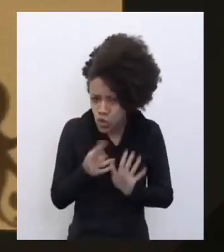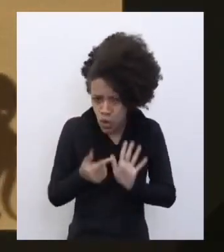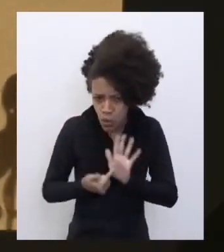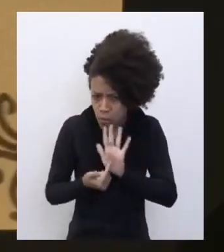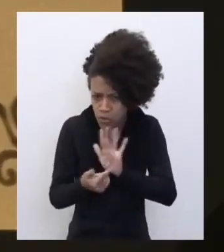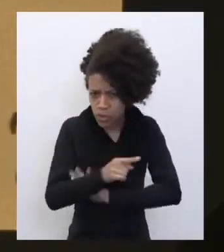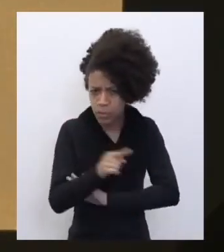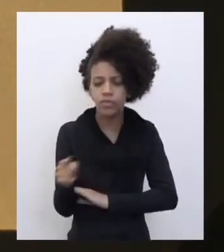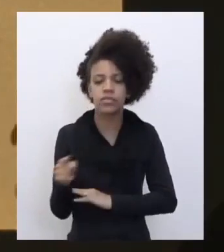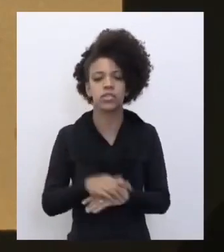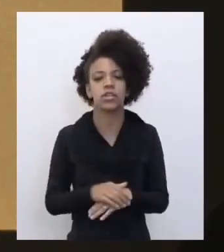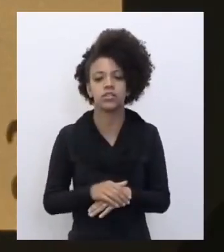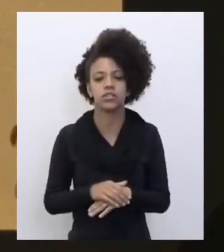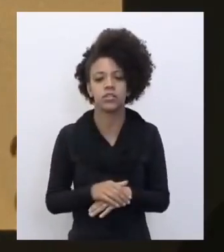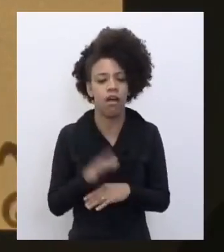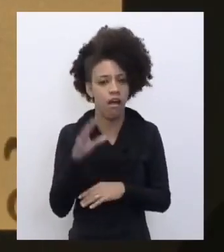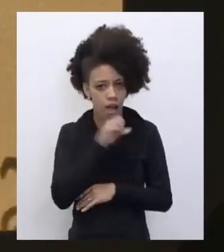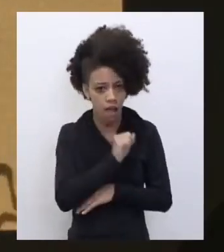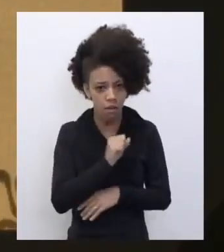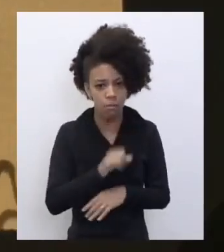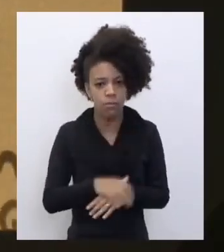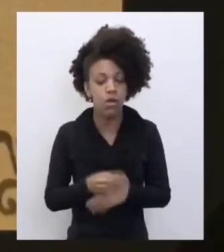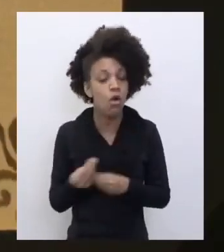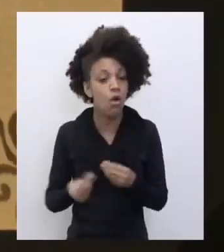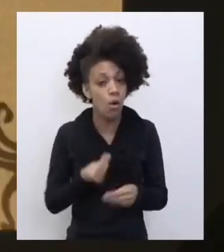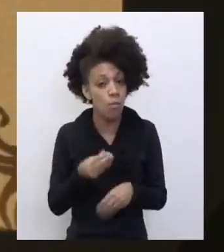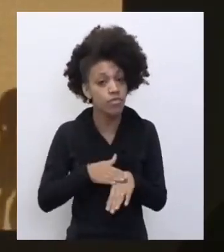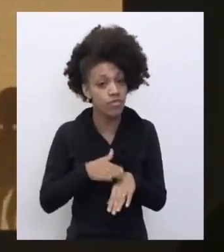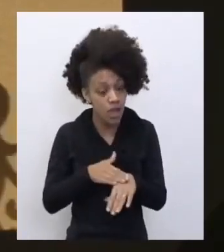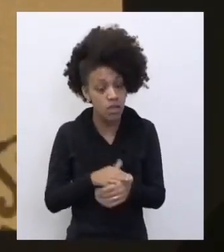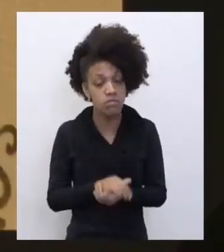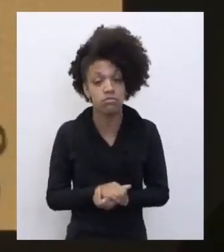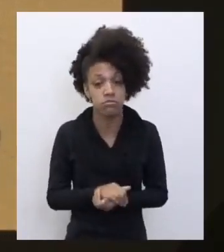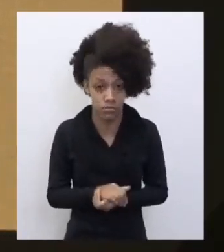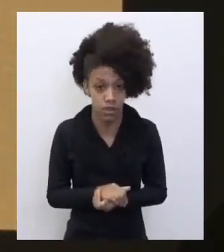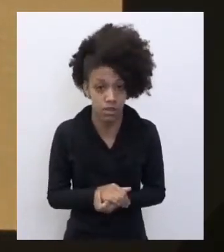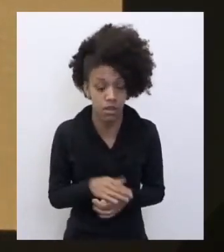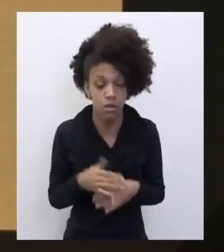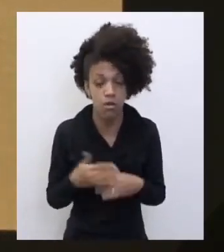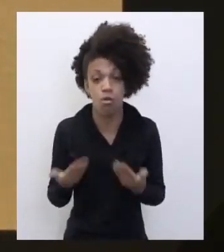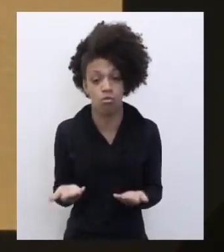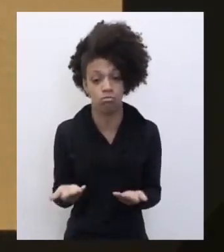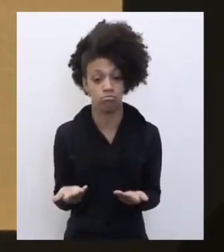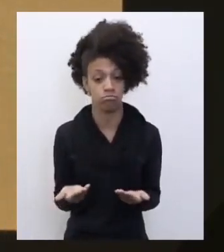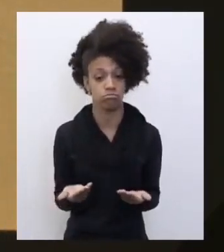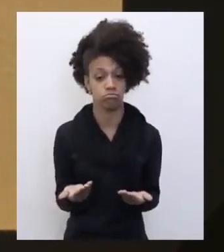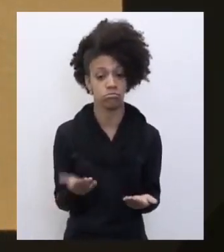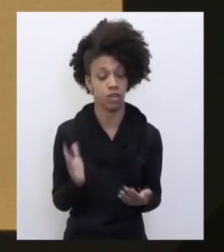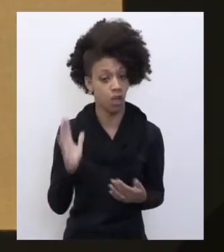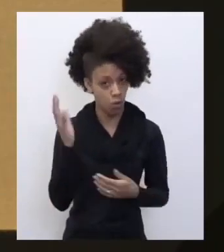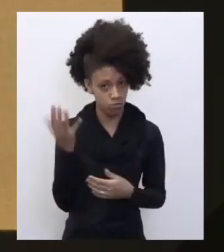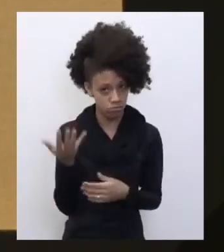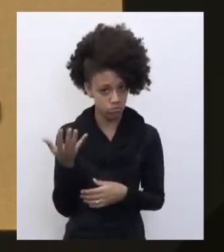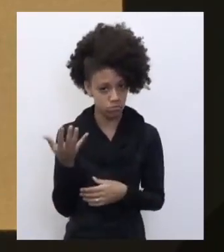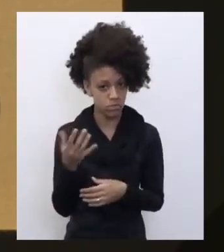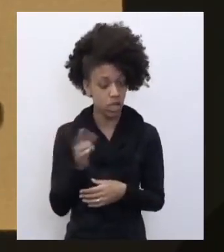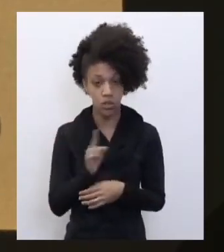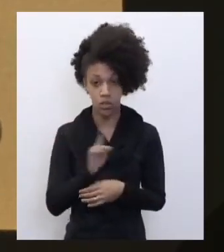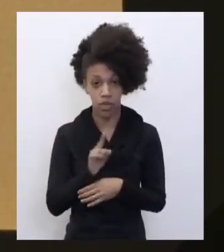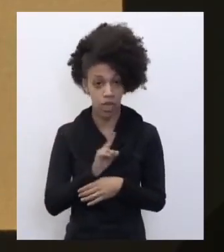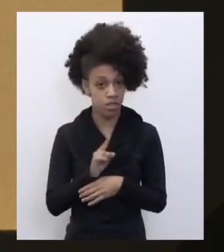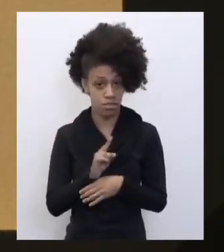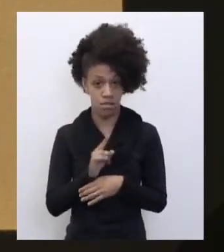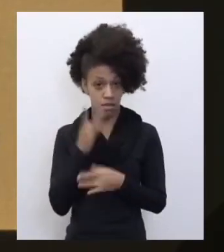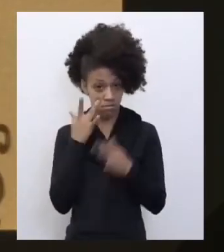demonstrar para vocês rapidamente como que é, que funciona, como que brinca. Não vai ter